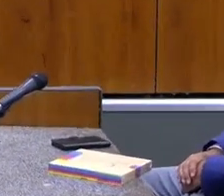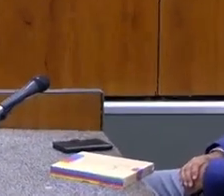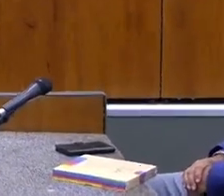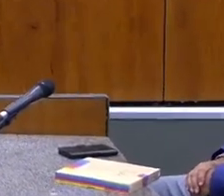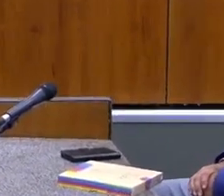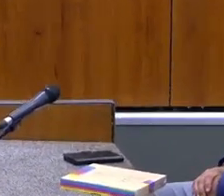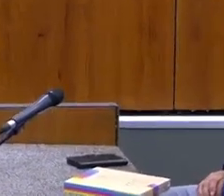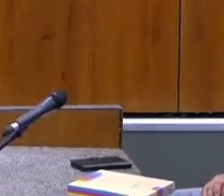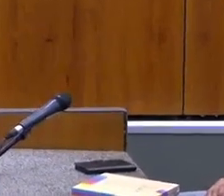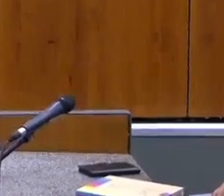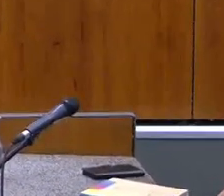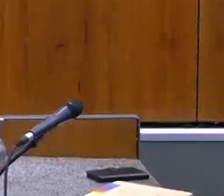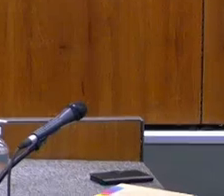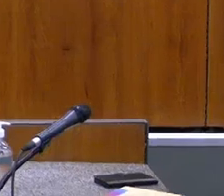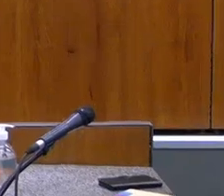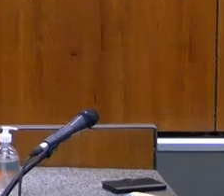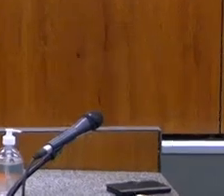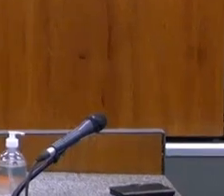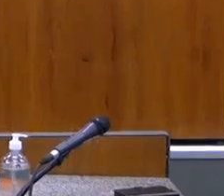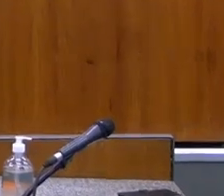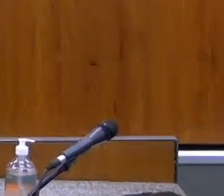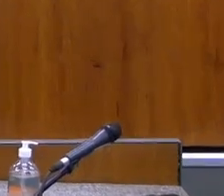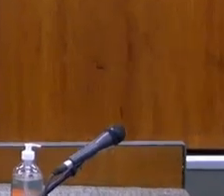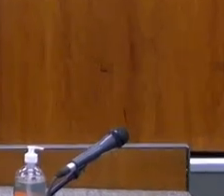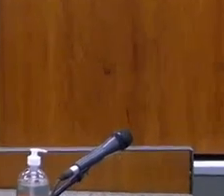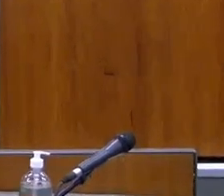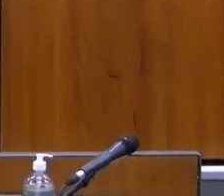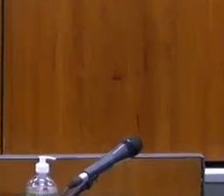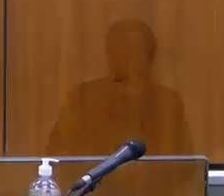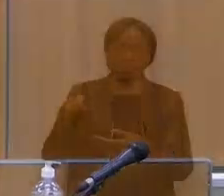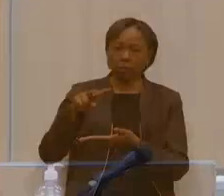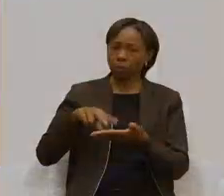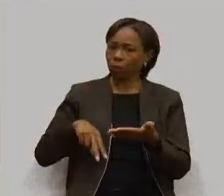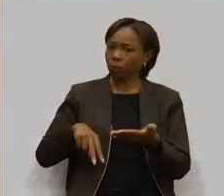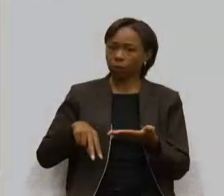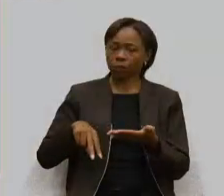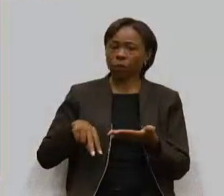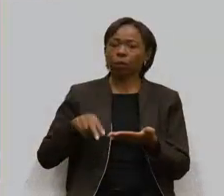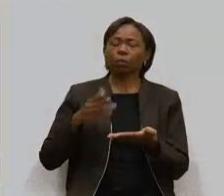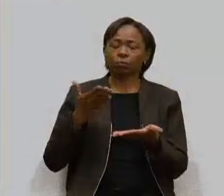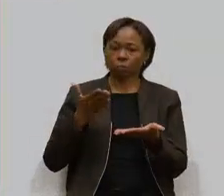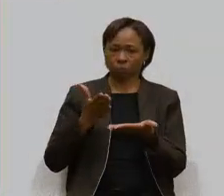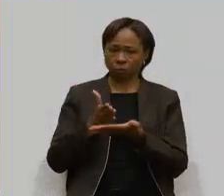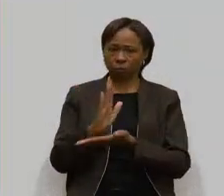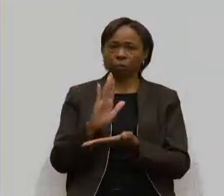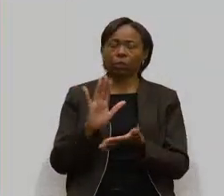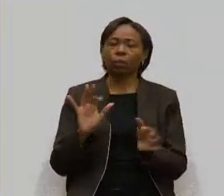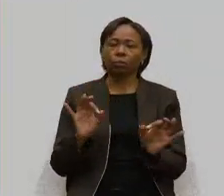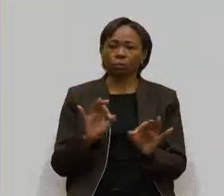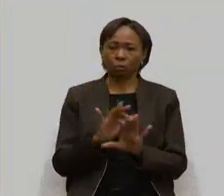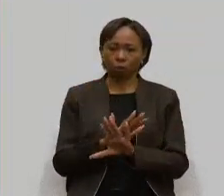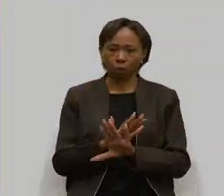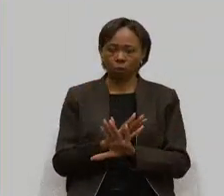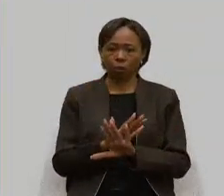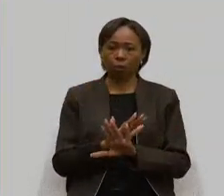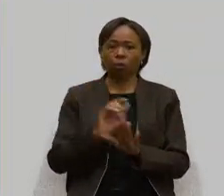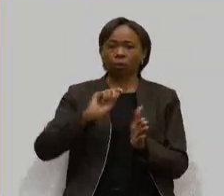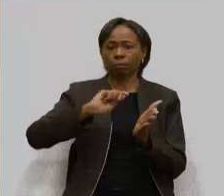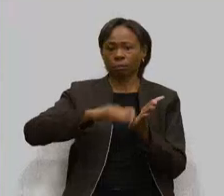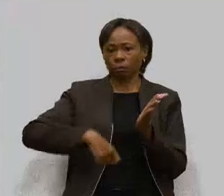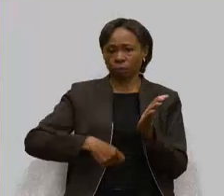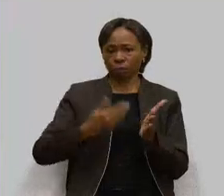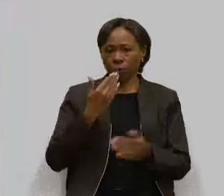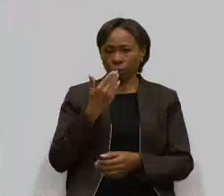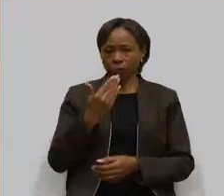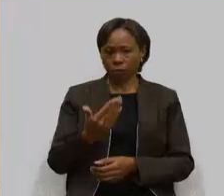Interno dispensa a leitura da ata da reunião anterior considera a aprovada e solicita sua subscrição